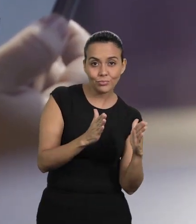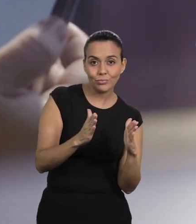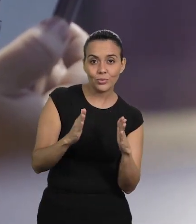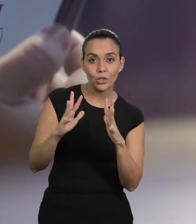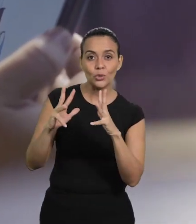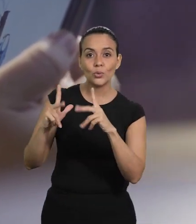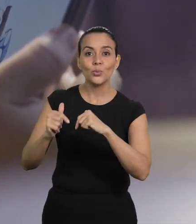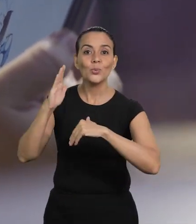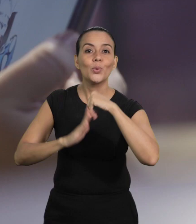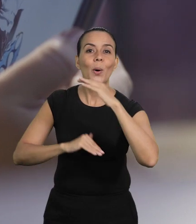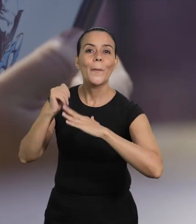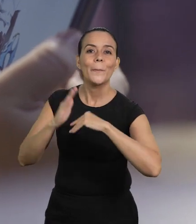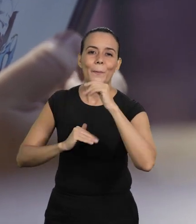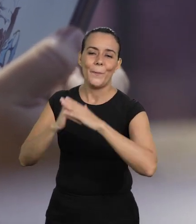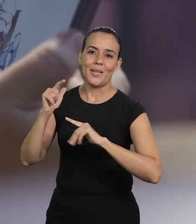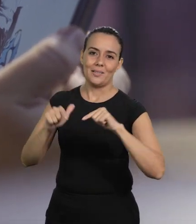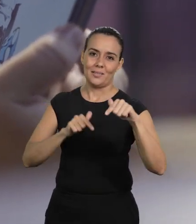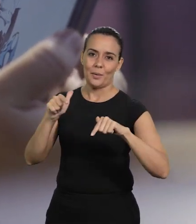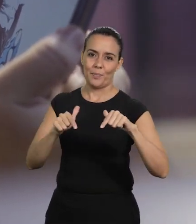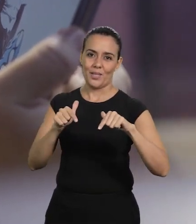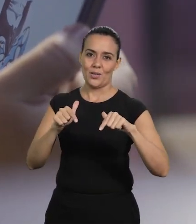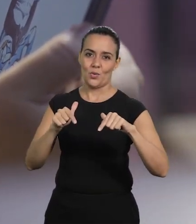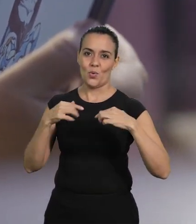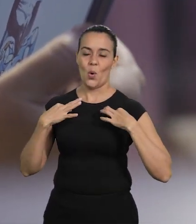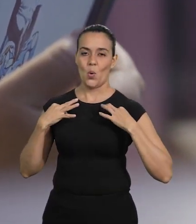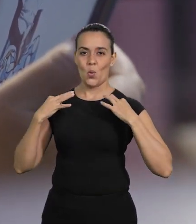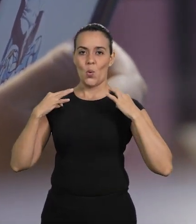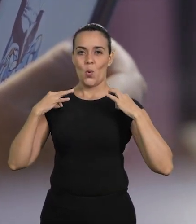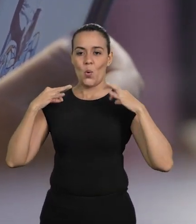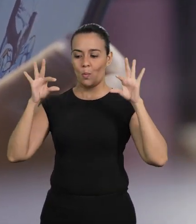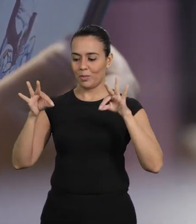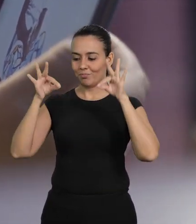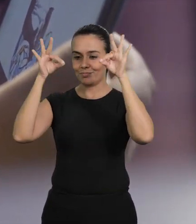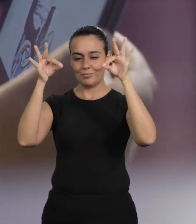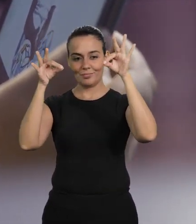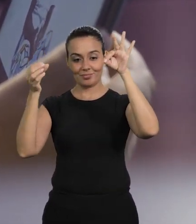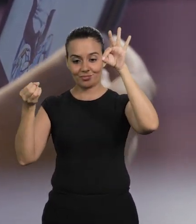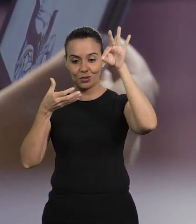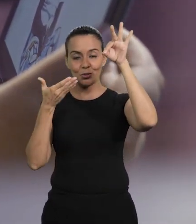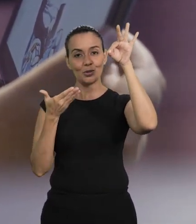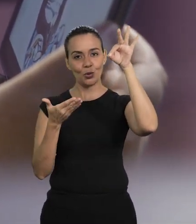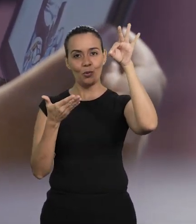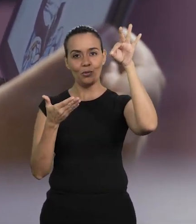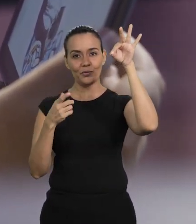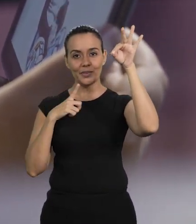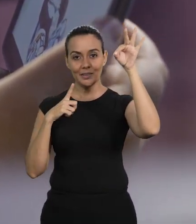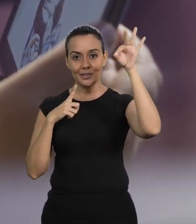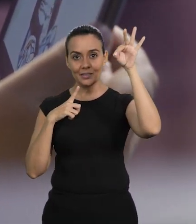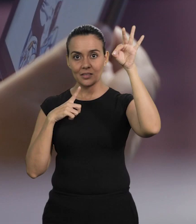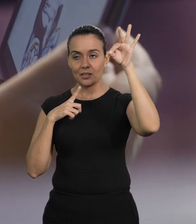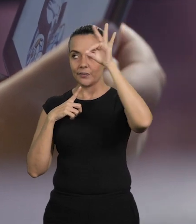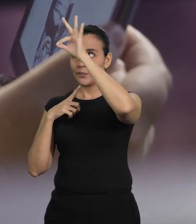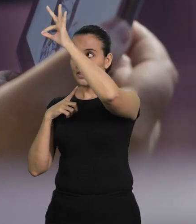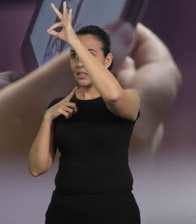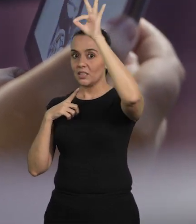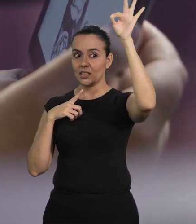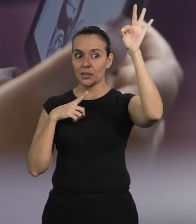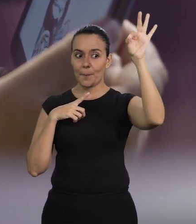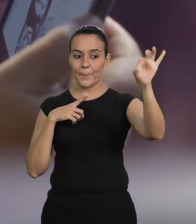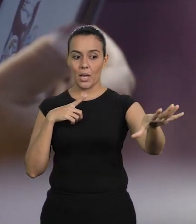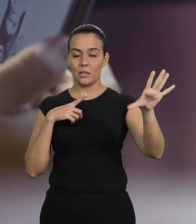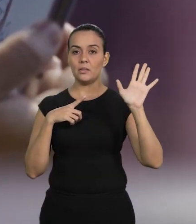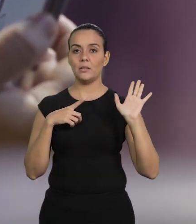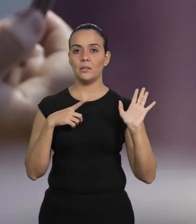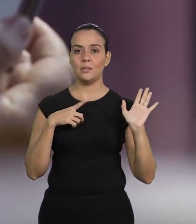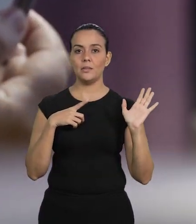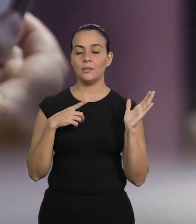Todo mundo que trabalhou para aquela peça tá nas suas mãos, teve o trabalho literalmente jogado no lixo. Então, é aí que